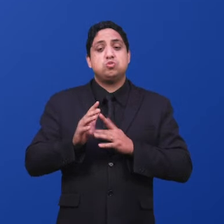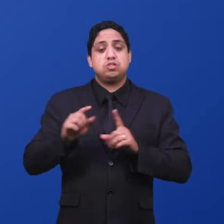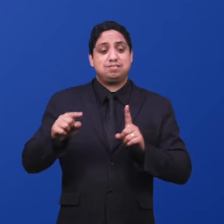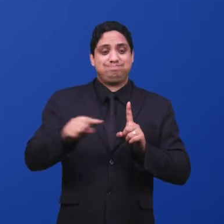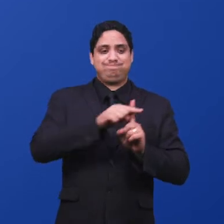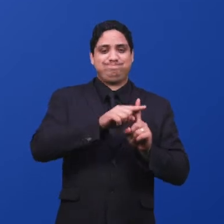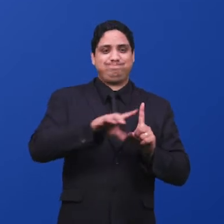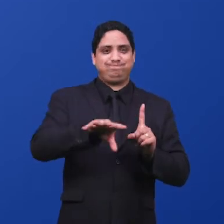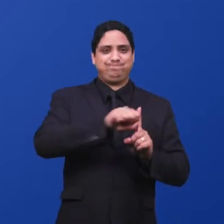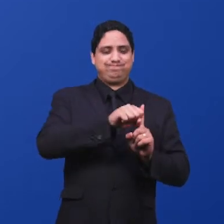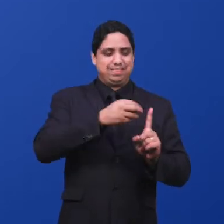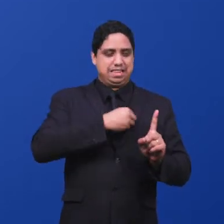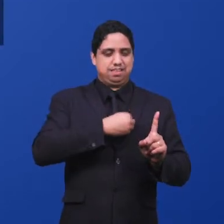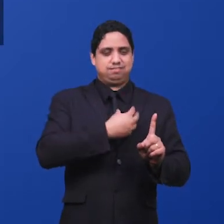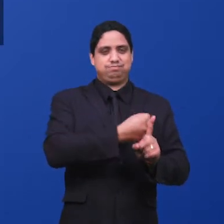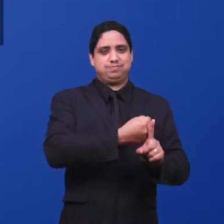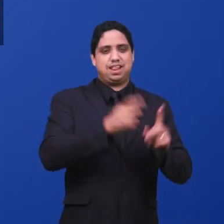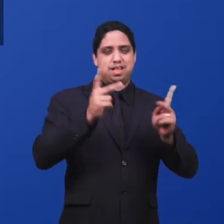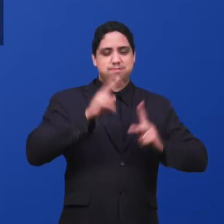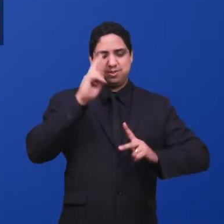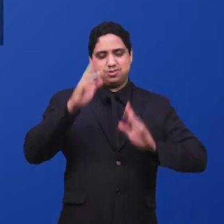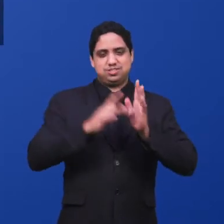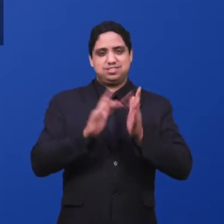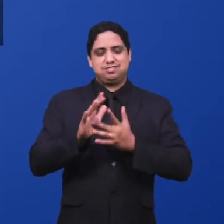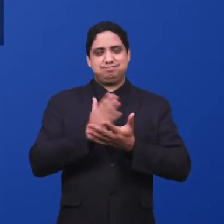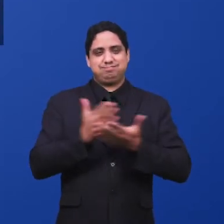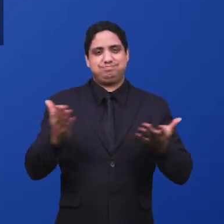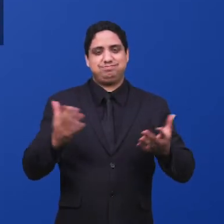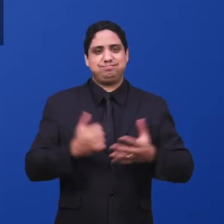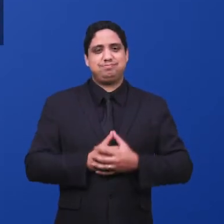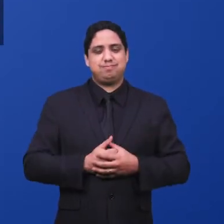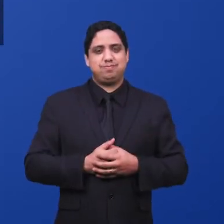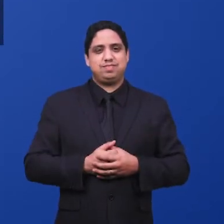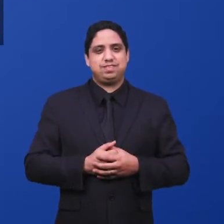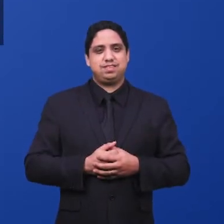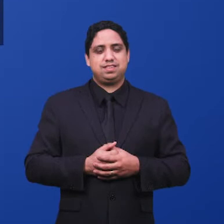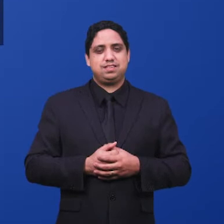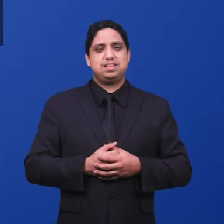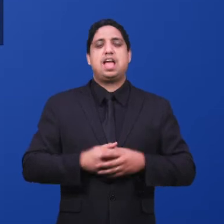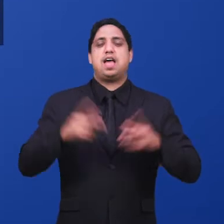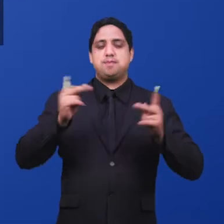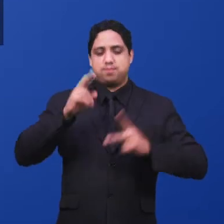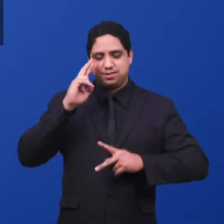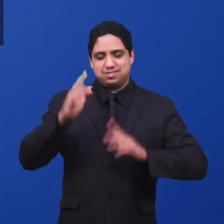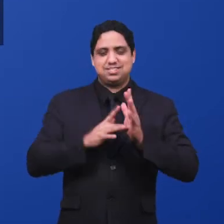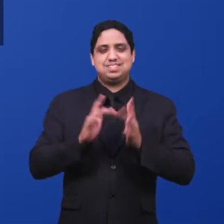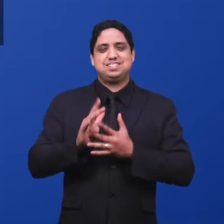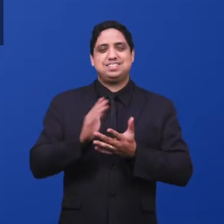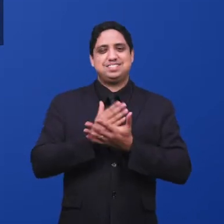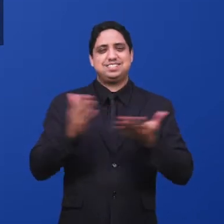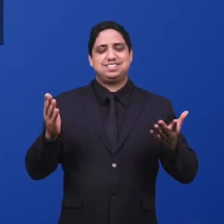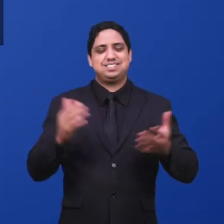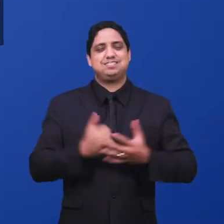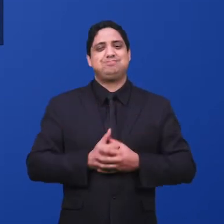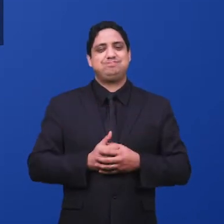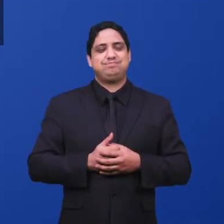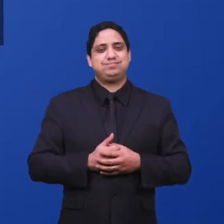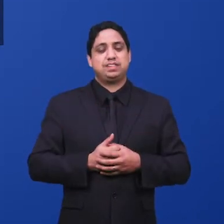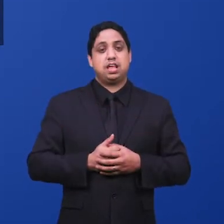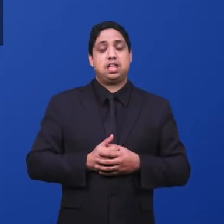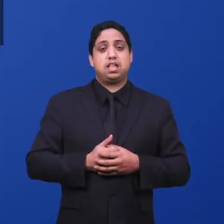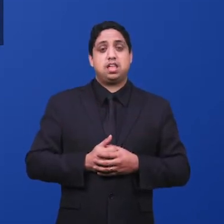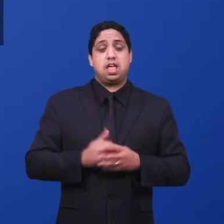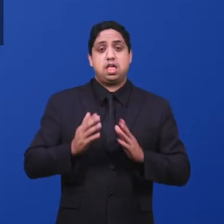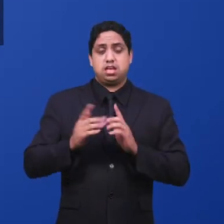A paz do Senhor Jesus. A paz do Senhor Jesus. A igreja infiel conhecia o poder de